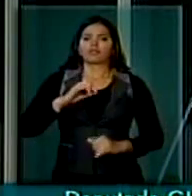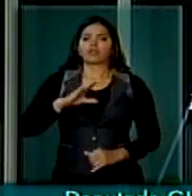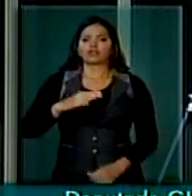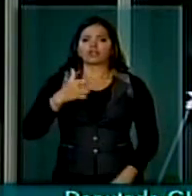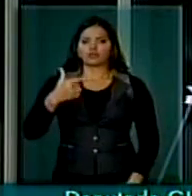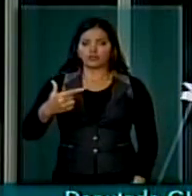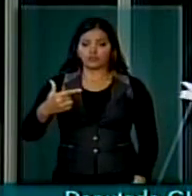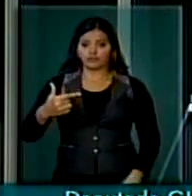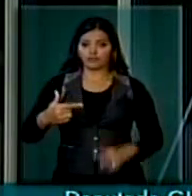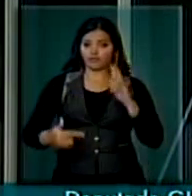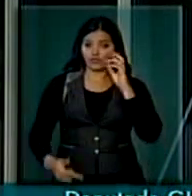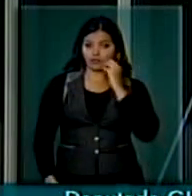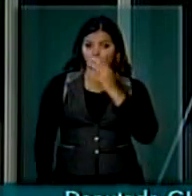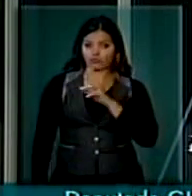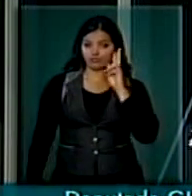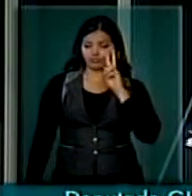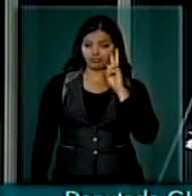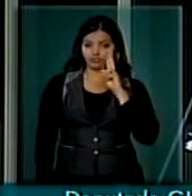que do PAC 1,